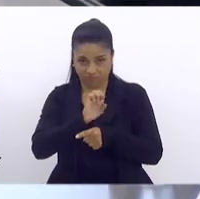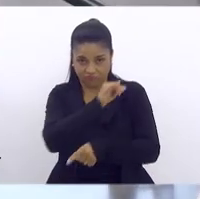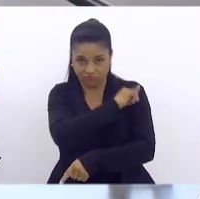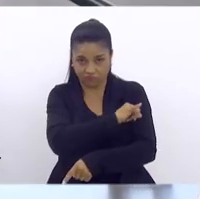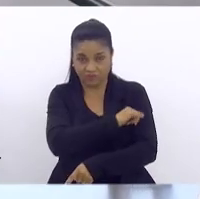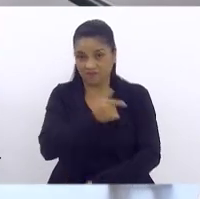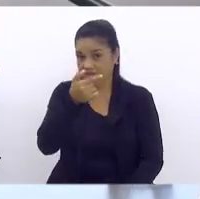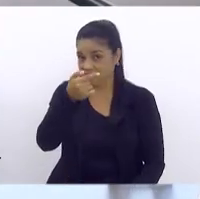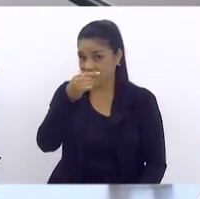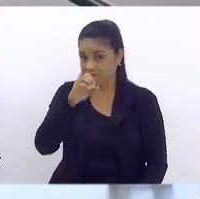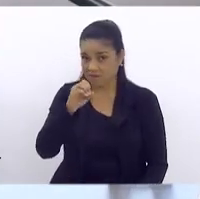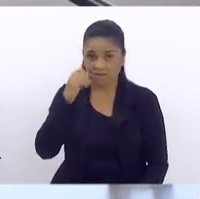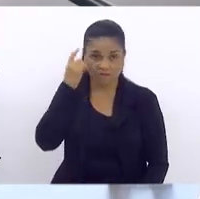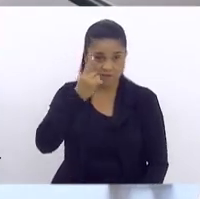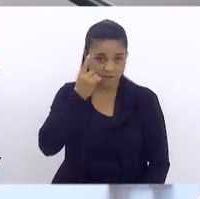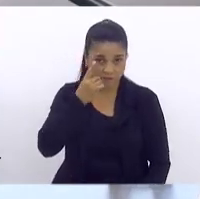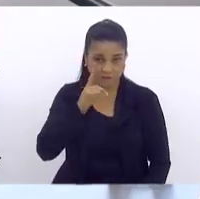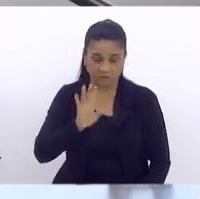E